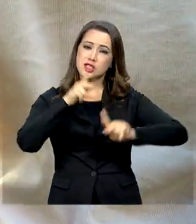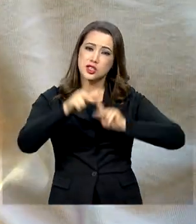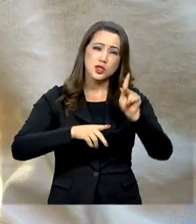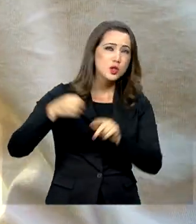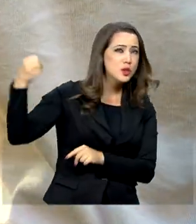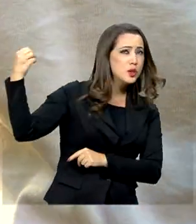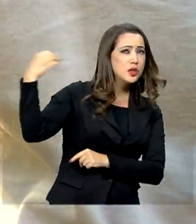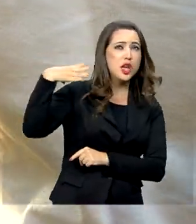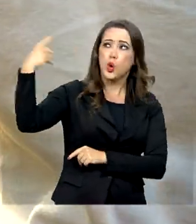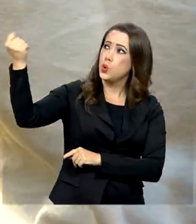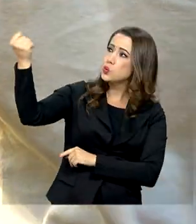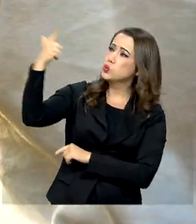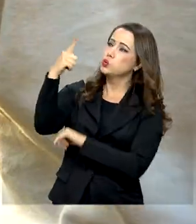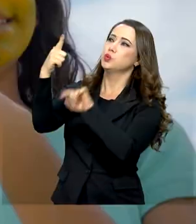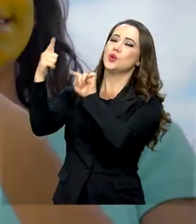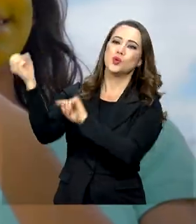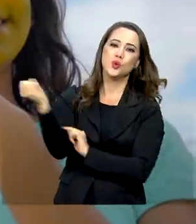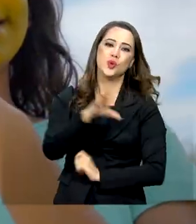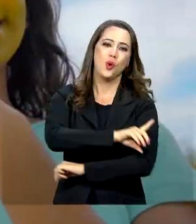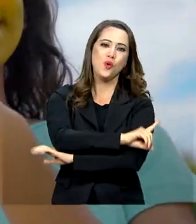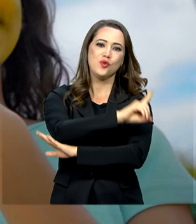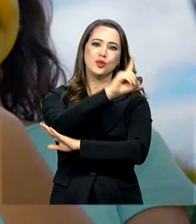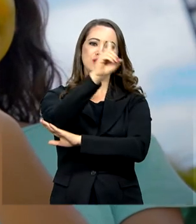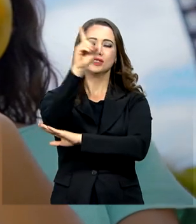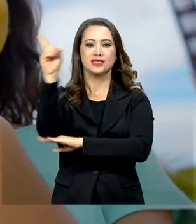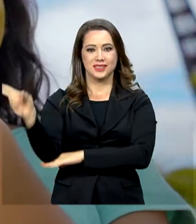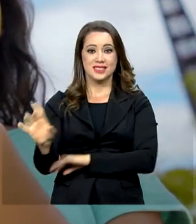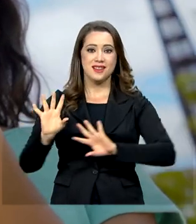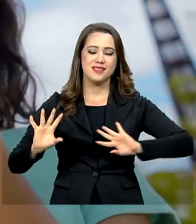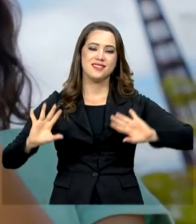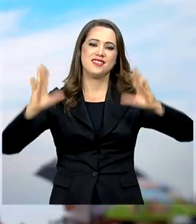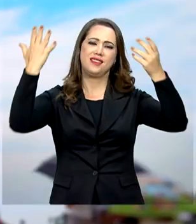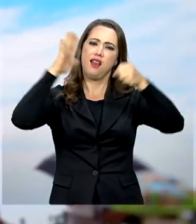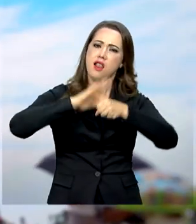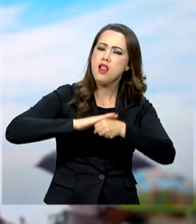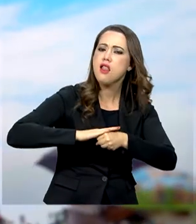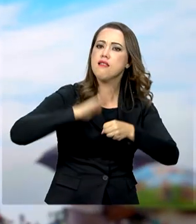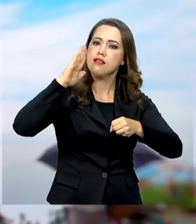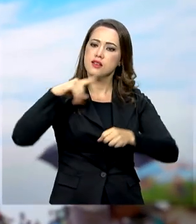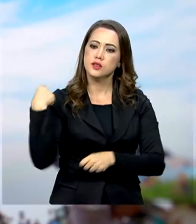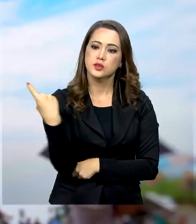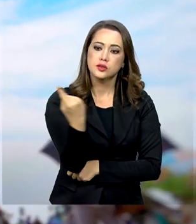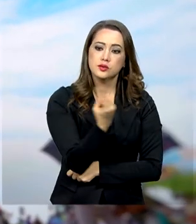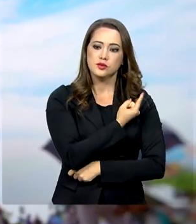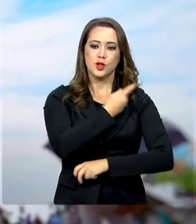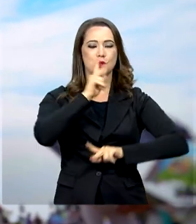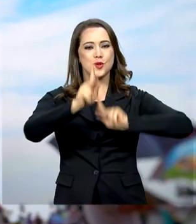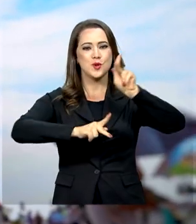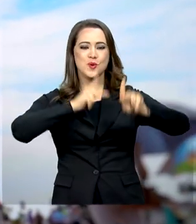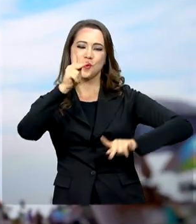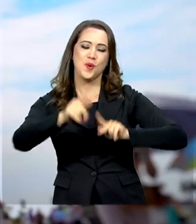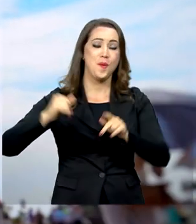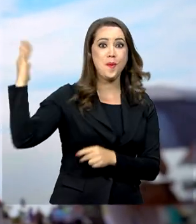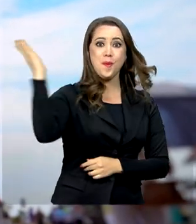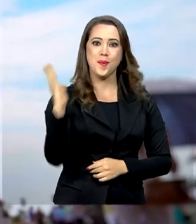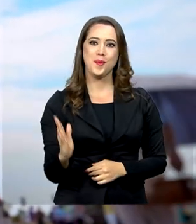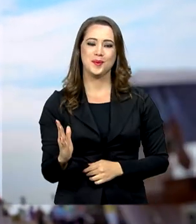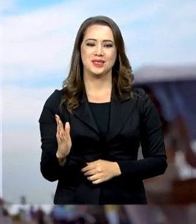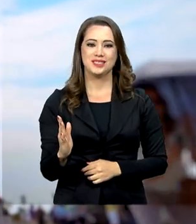sol de um novo dia celebra a independência. Somos o povo brasileiro